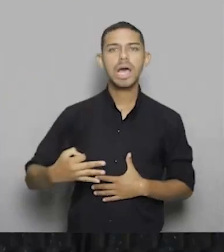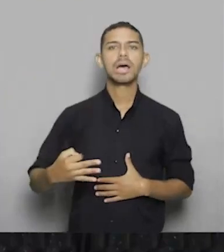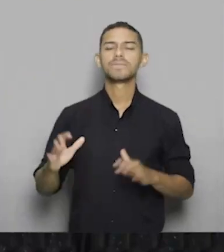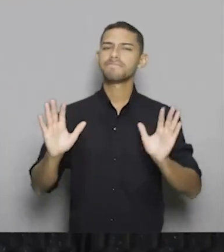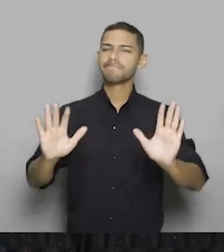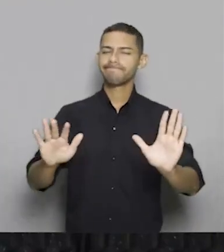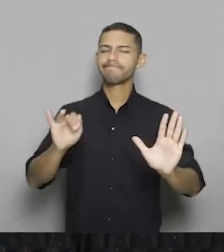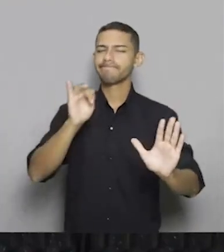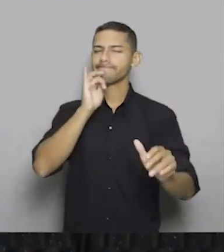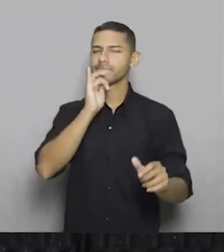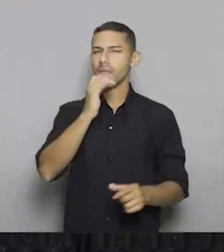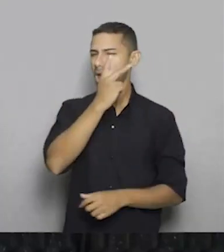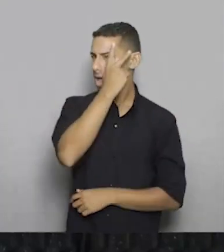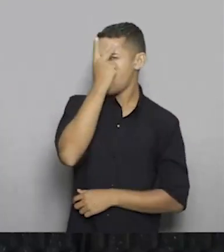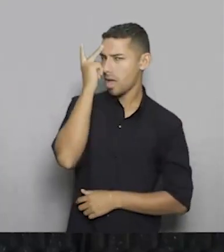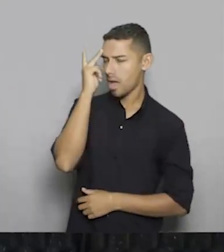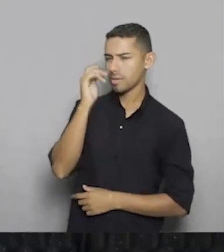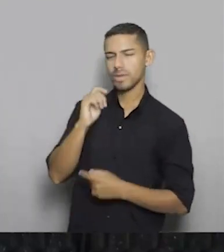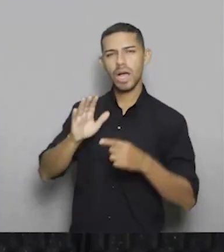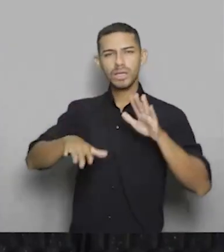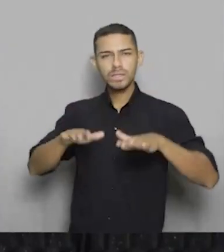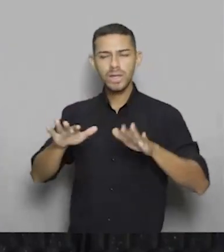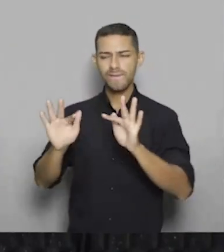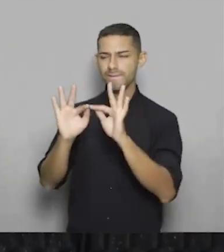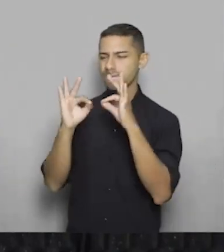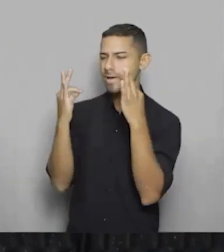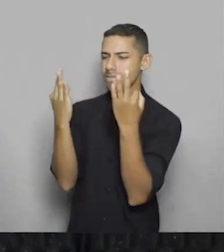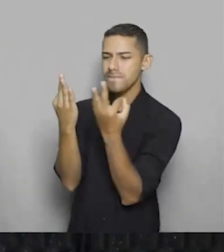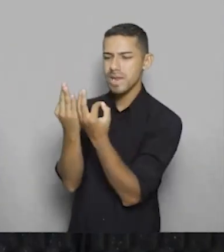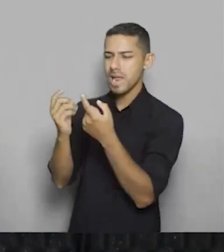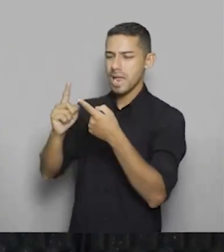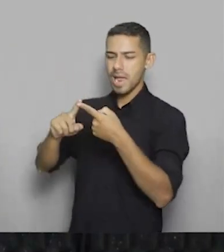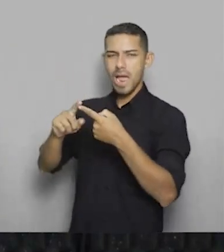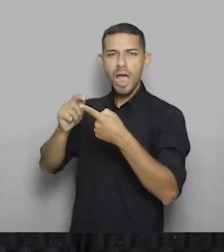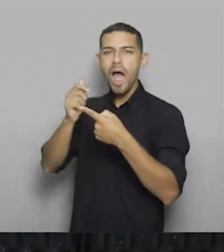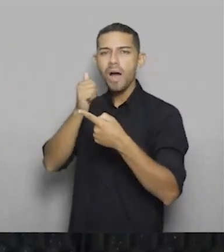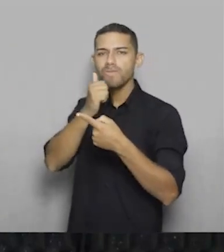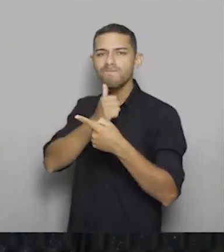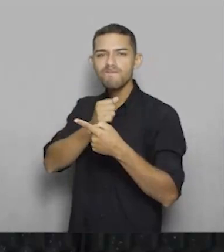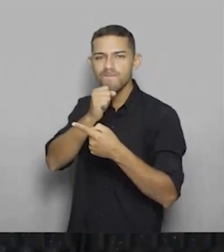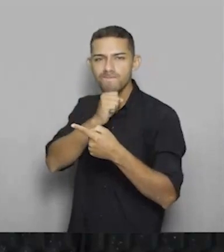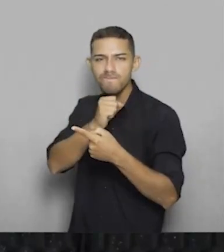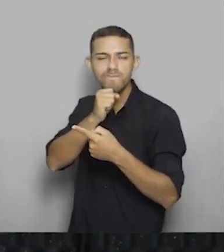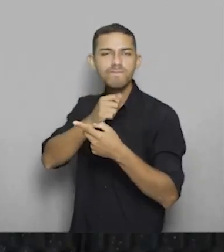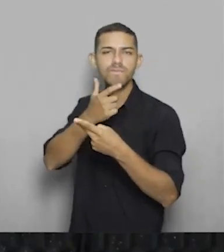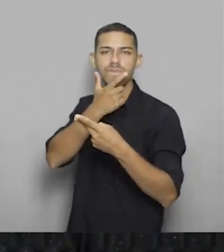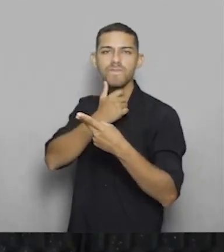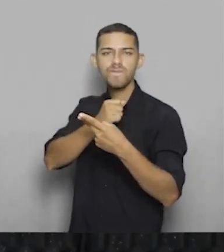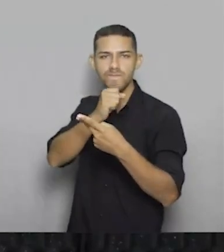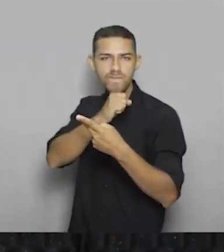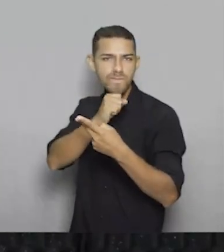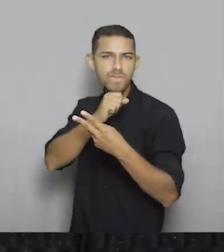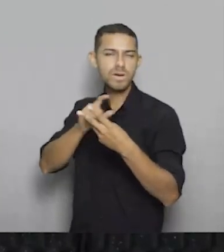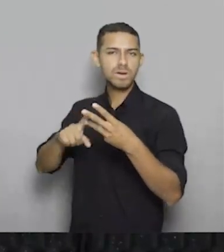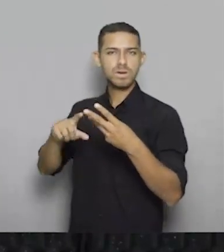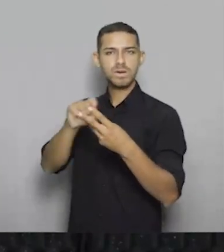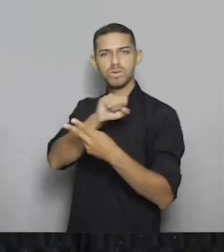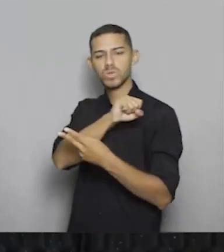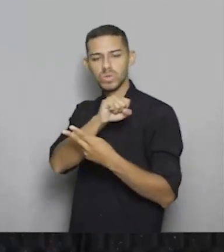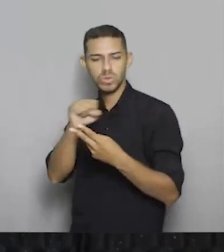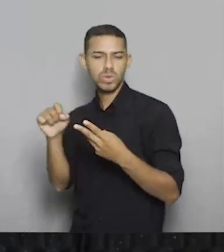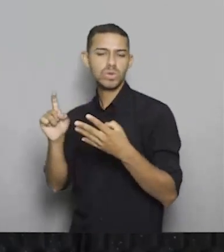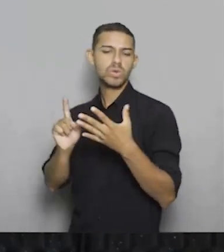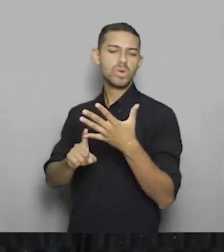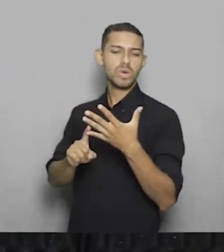pessoas, que são avós, pais, professores, né? Sogros, bancos, seguradoras,